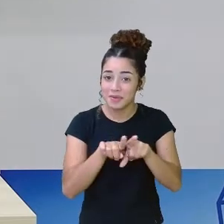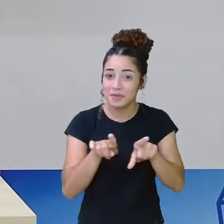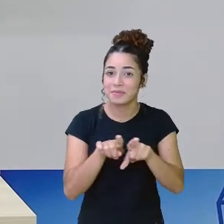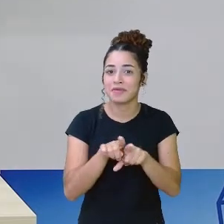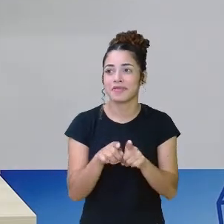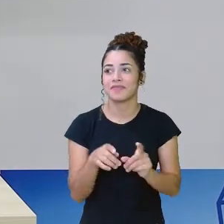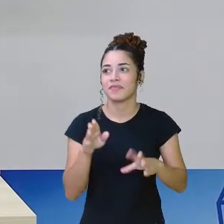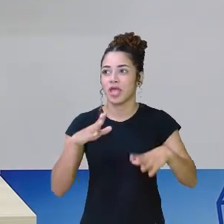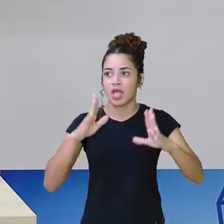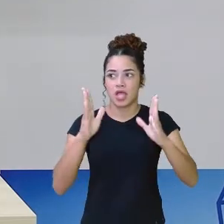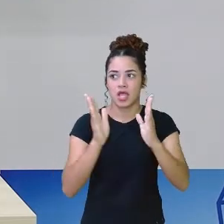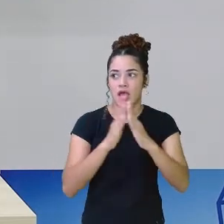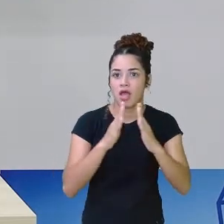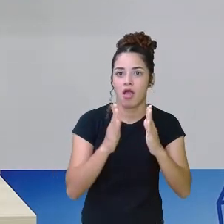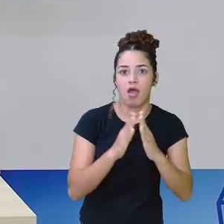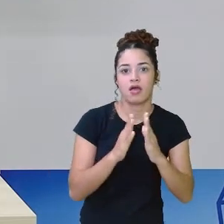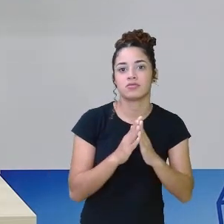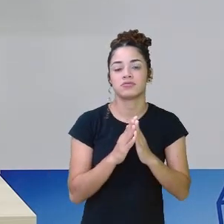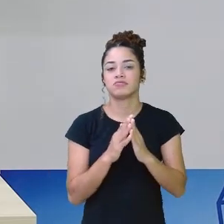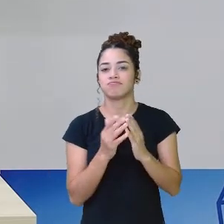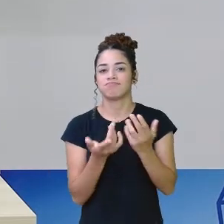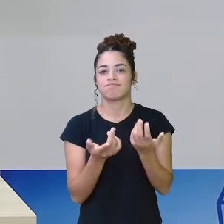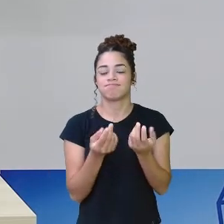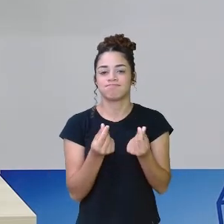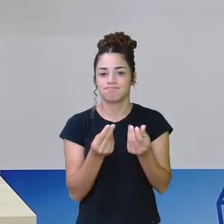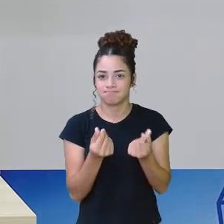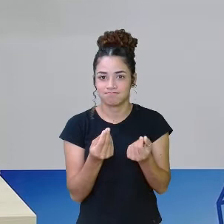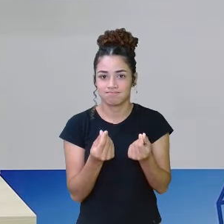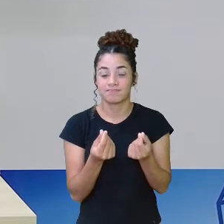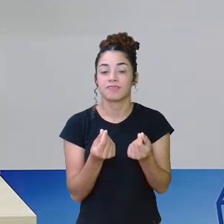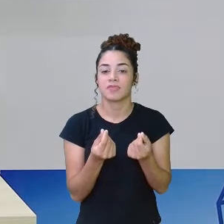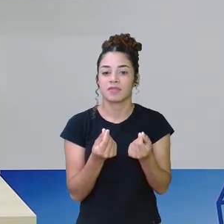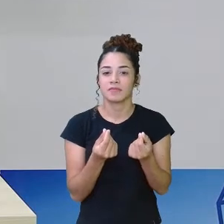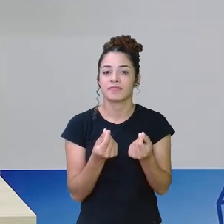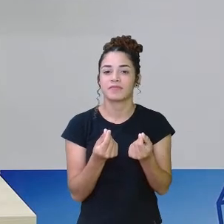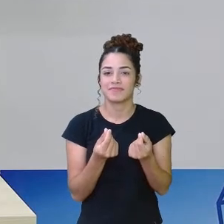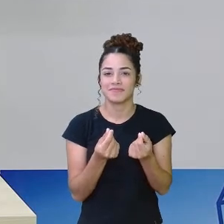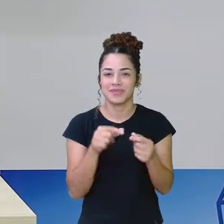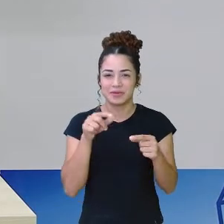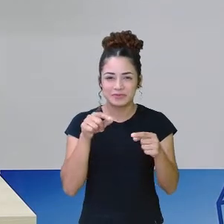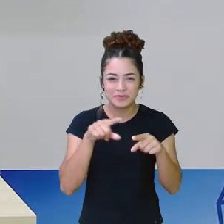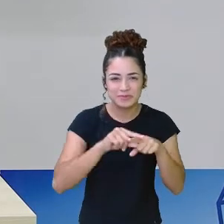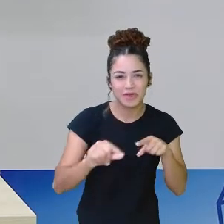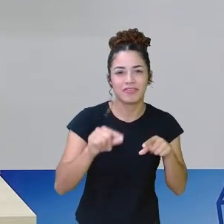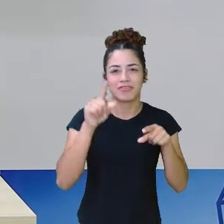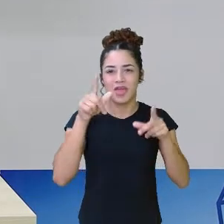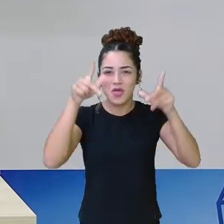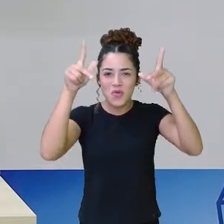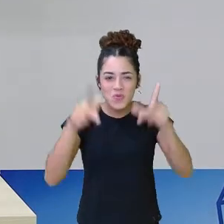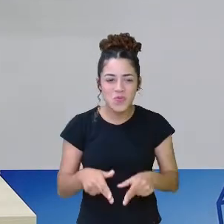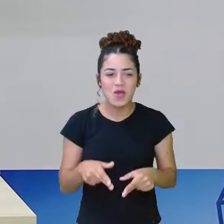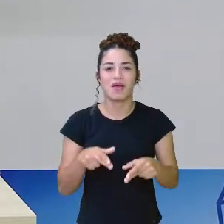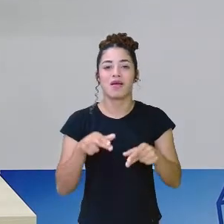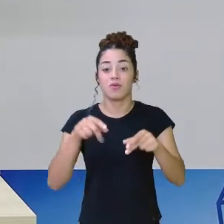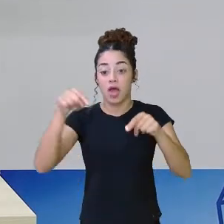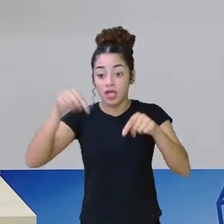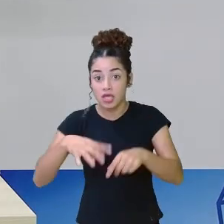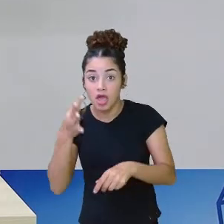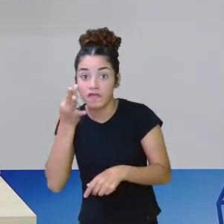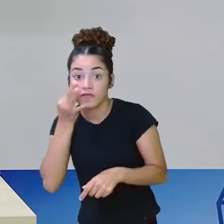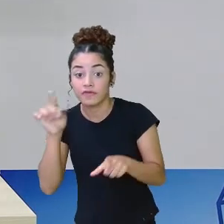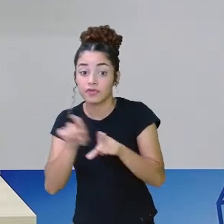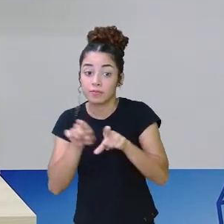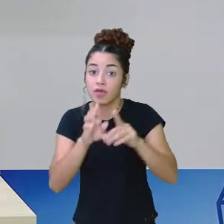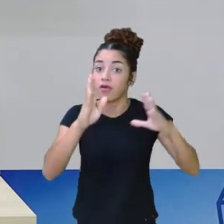de casa de ferreiro, espeto de pau não funciona. O espeto é do mesmo jeito em casa e aqui no ao vivo, no